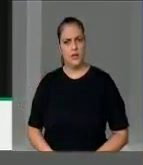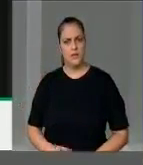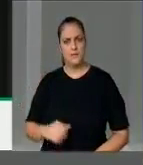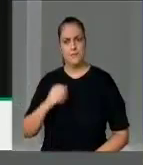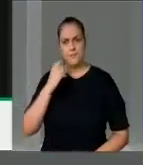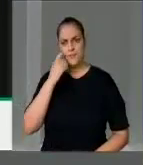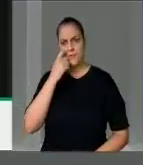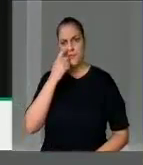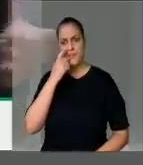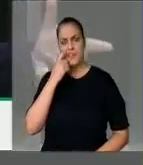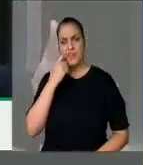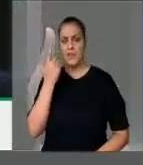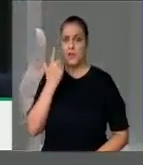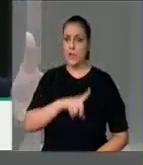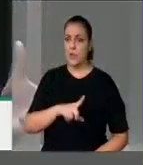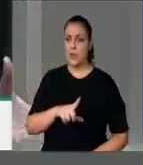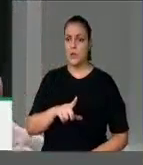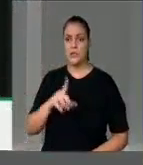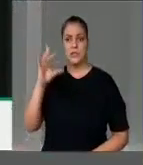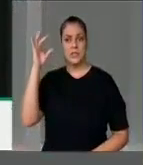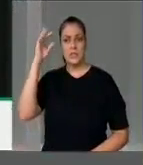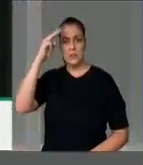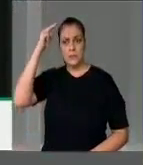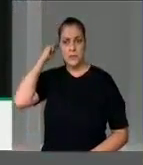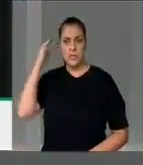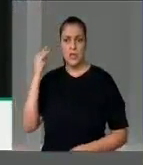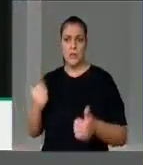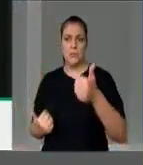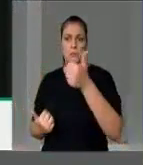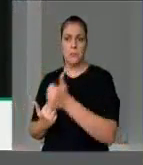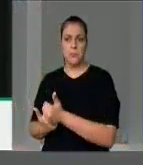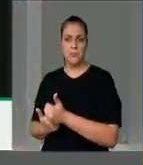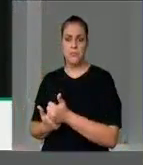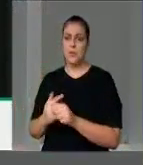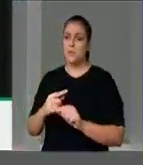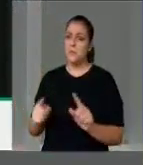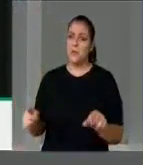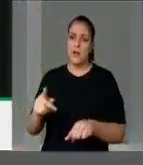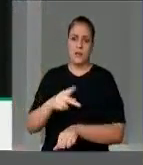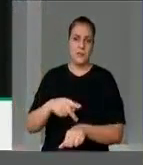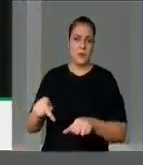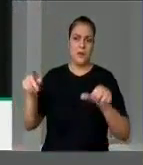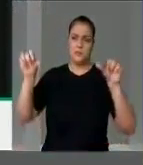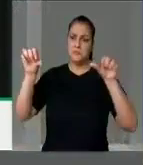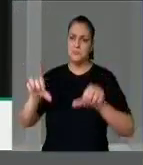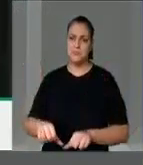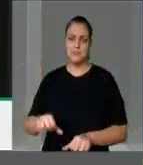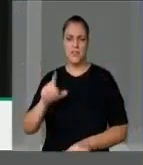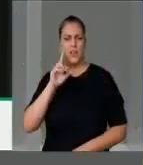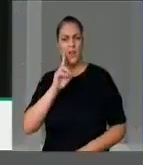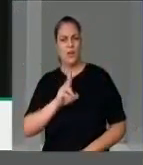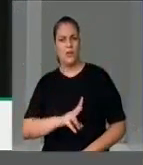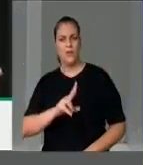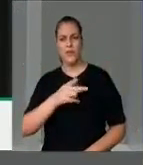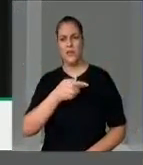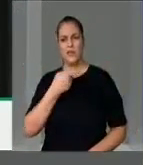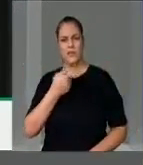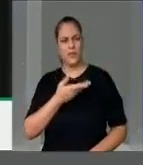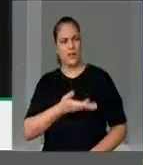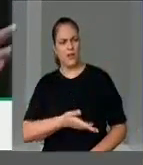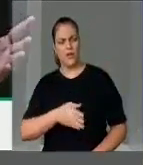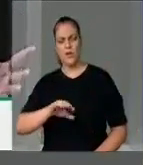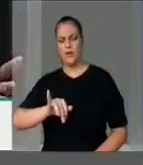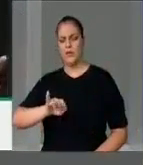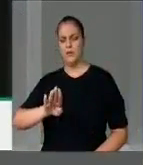o presidente Temer, que tem afundado o país. Há poucos minutos atrás eu vi aqui o deputado dizer que o IBGE hoje